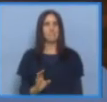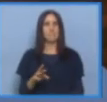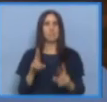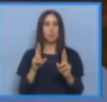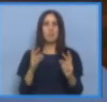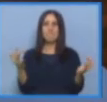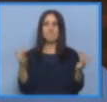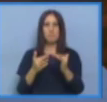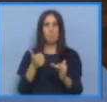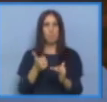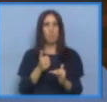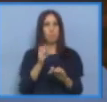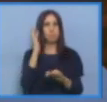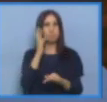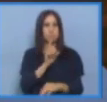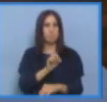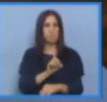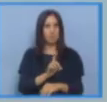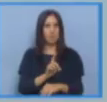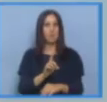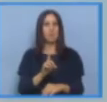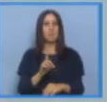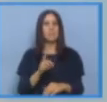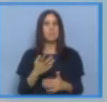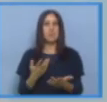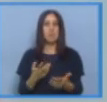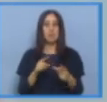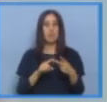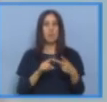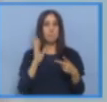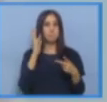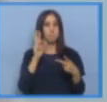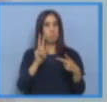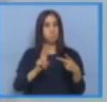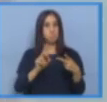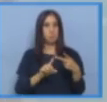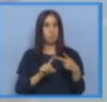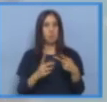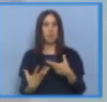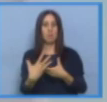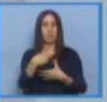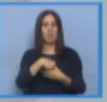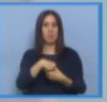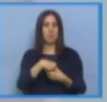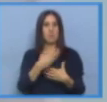uma boa adesão na primeira conferência. A segunda conferência, como vai estar inserida